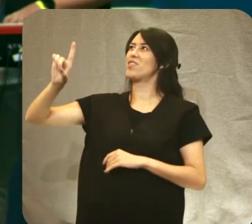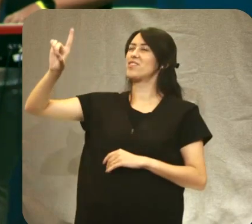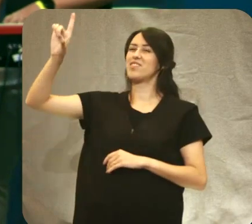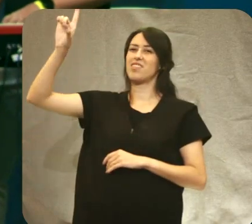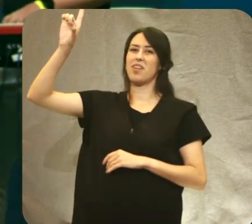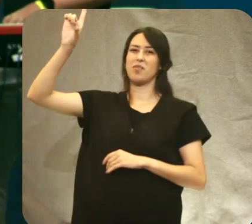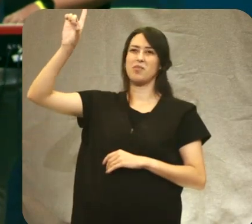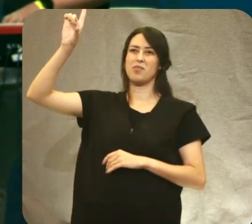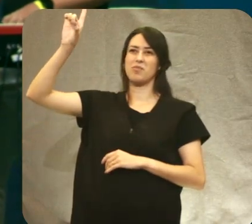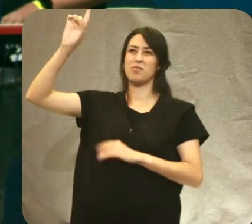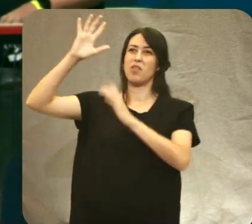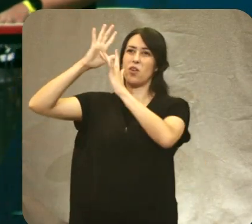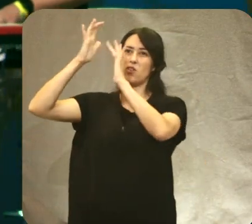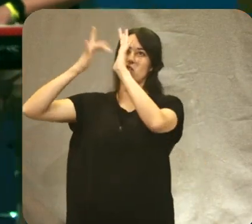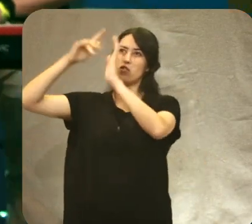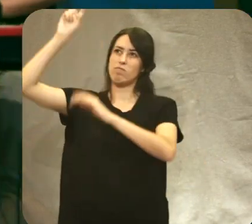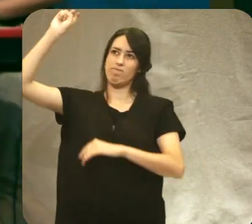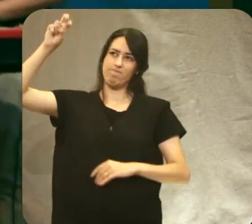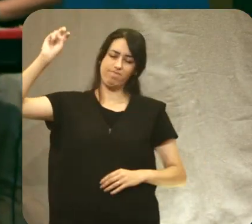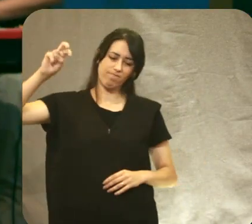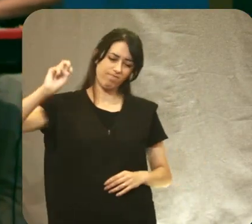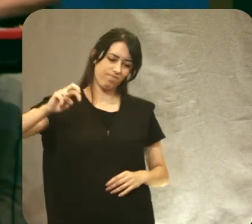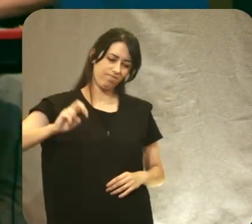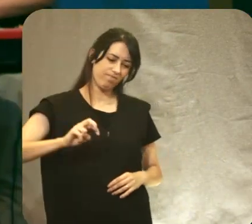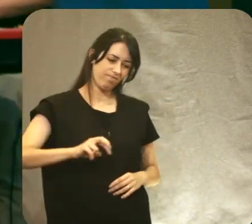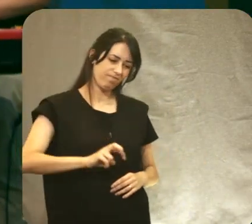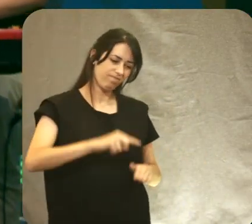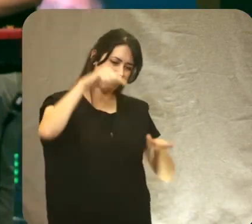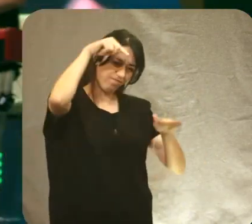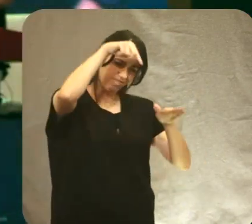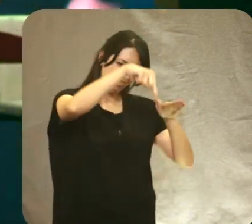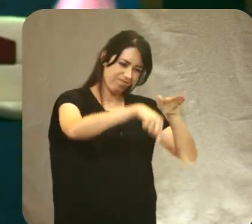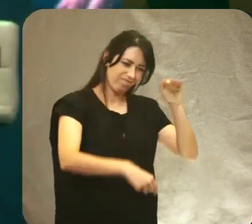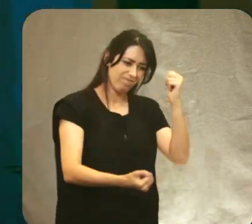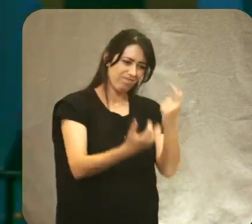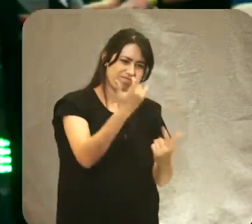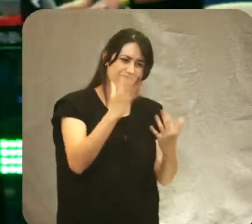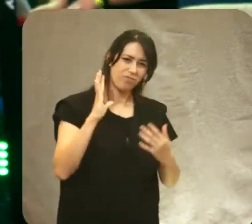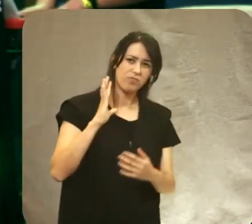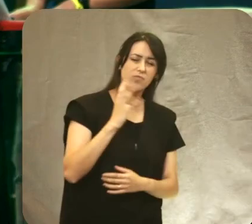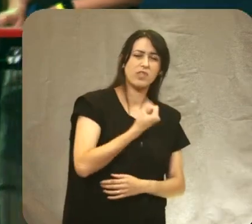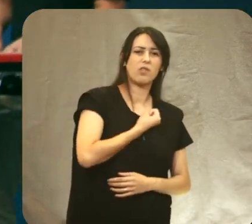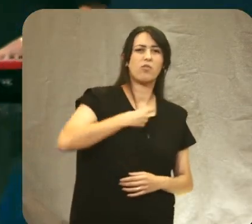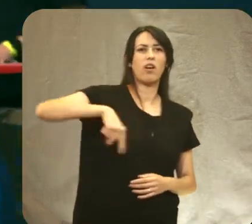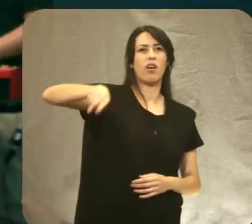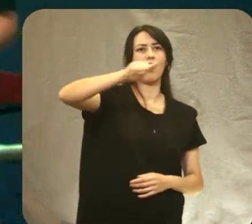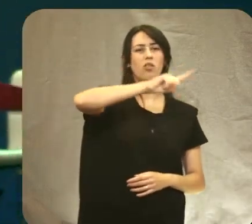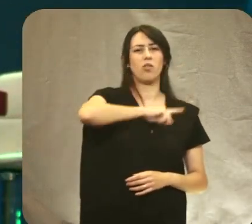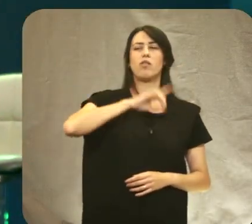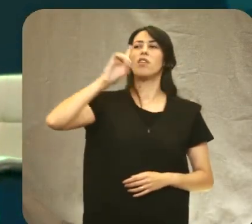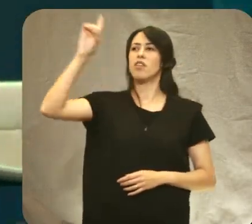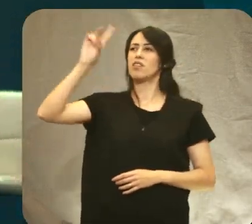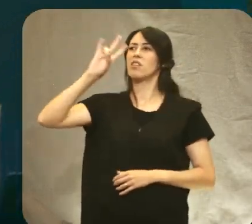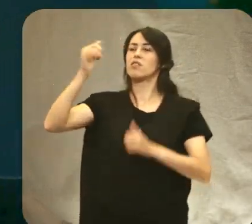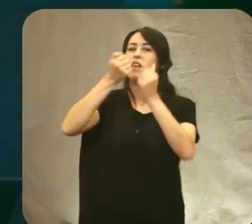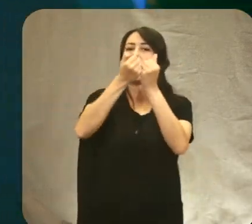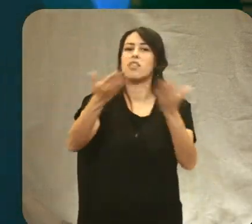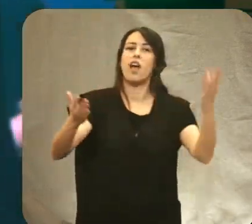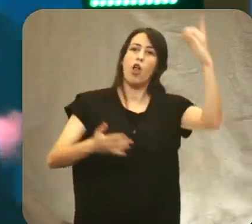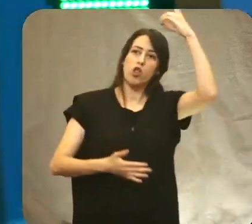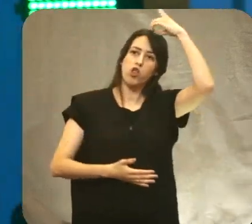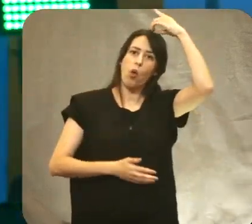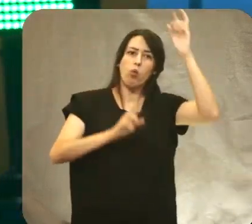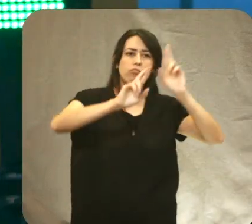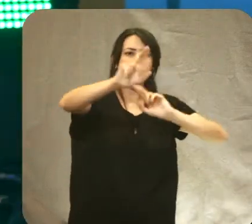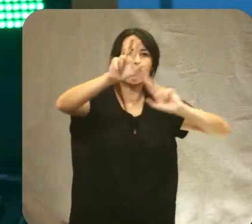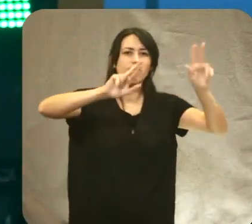desceu às profundezas da terra, ele está nos altos céus. Ele vai derramar dons sobre esta igreja,